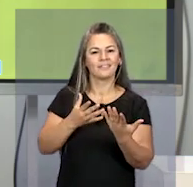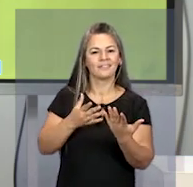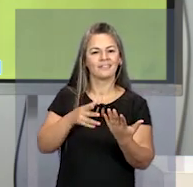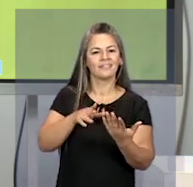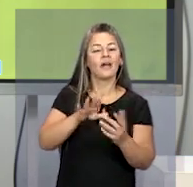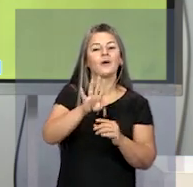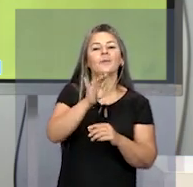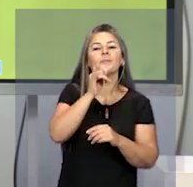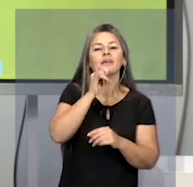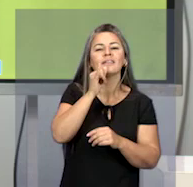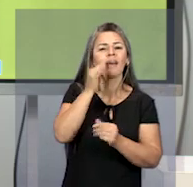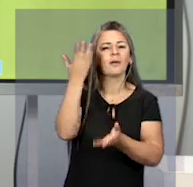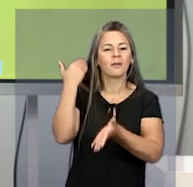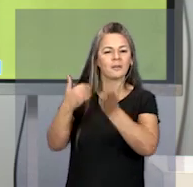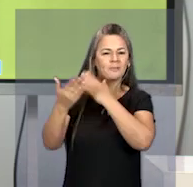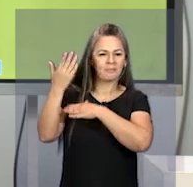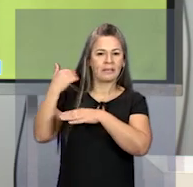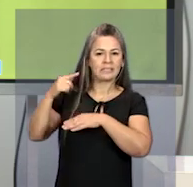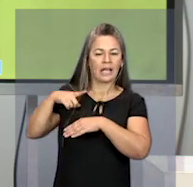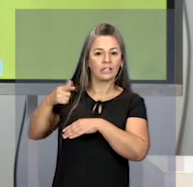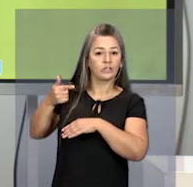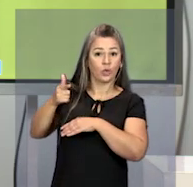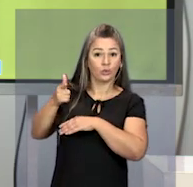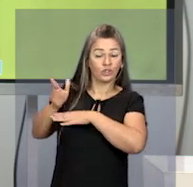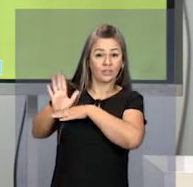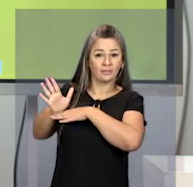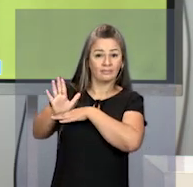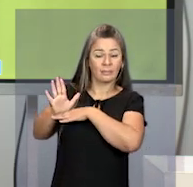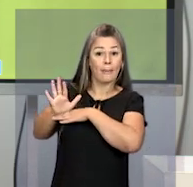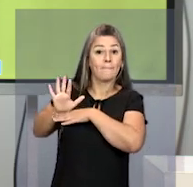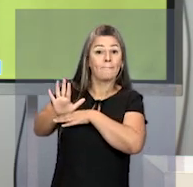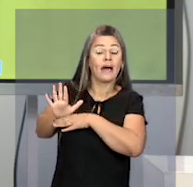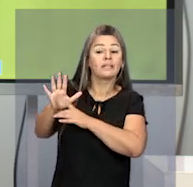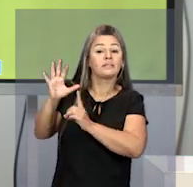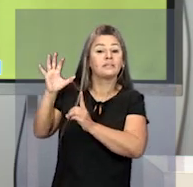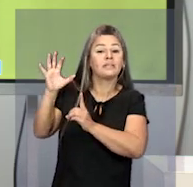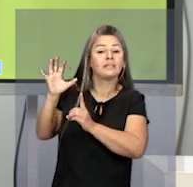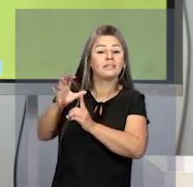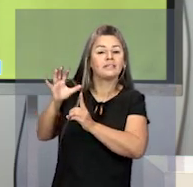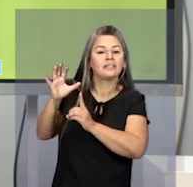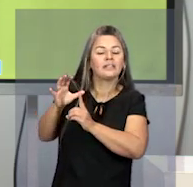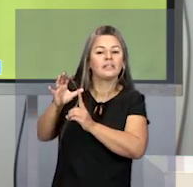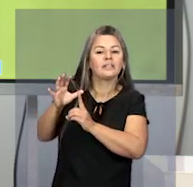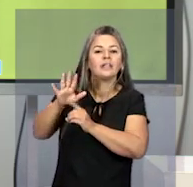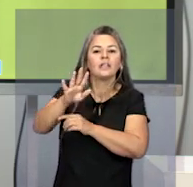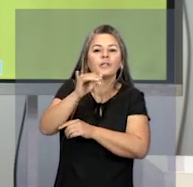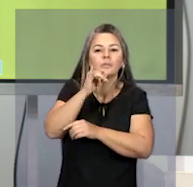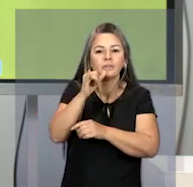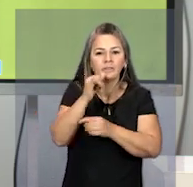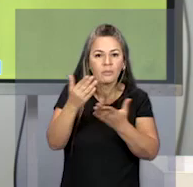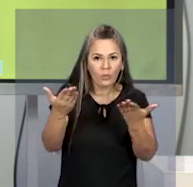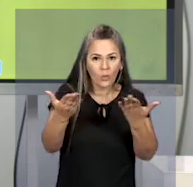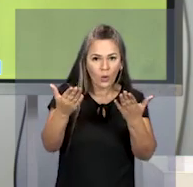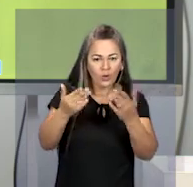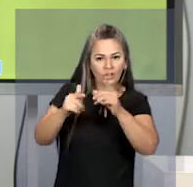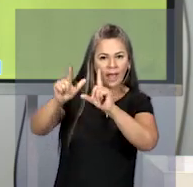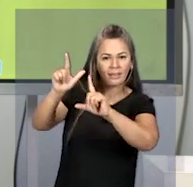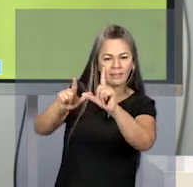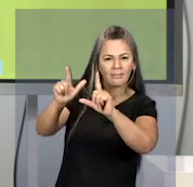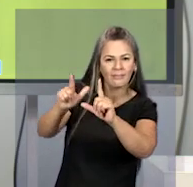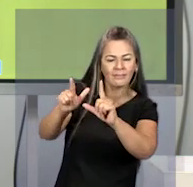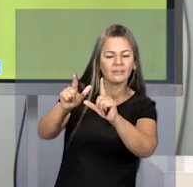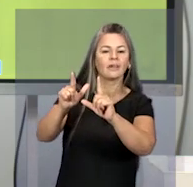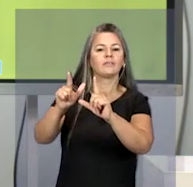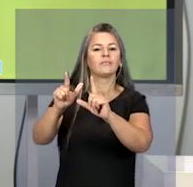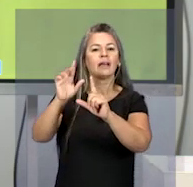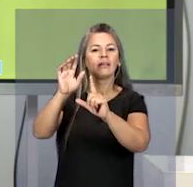mesmo de termos TV em casa, ela não me atingia, mas como essa narrativa agora ela começa a fazer parte da minha vida. Como é que ela pode